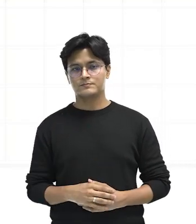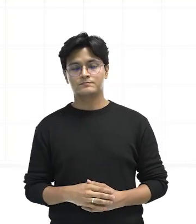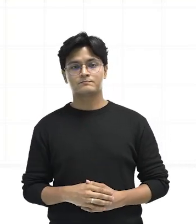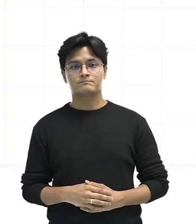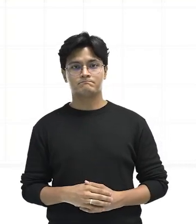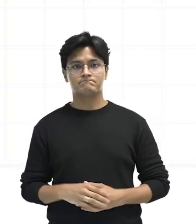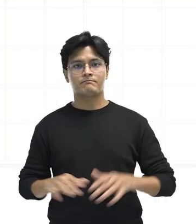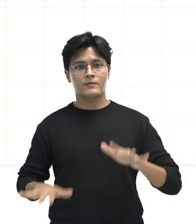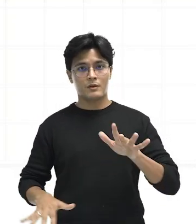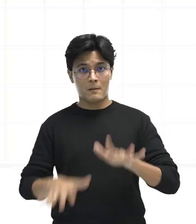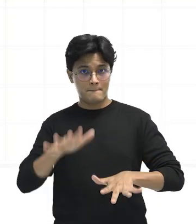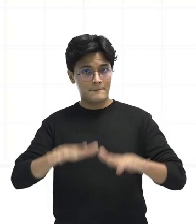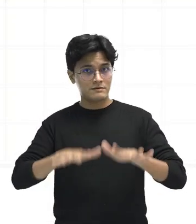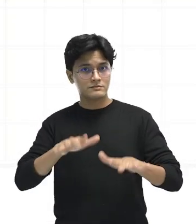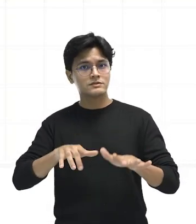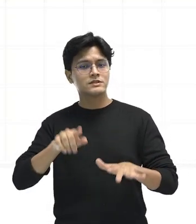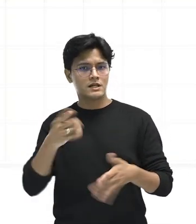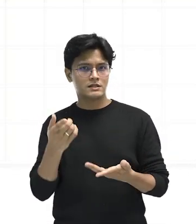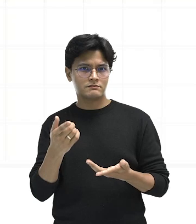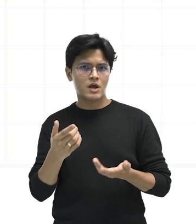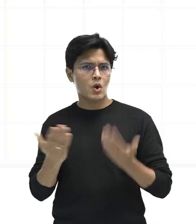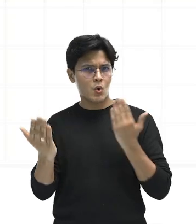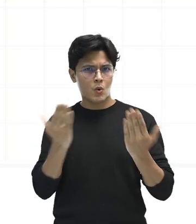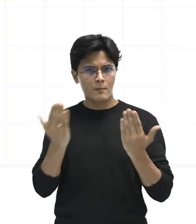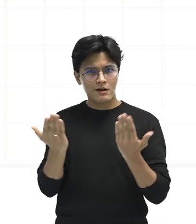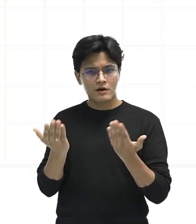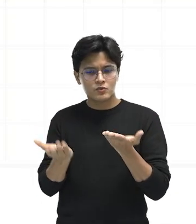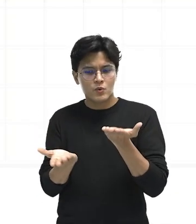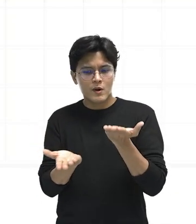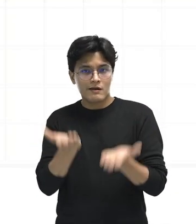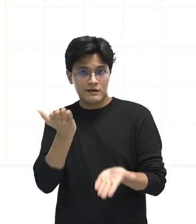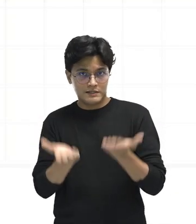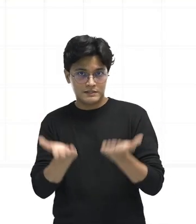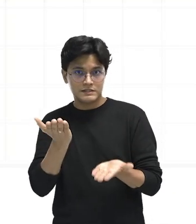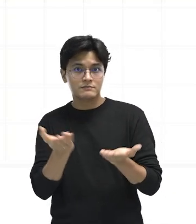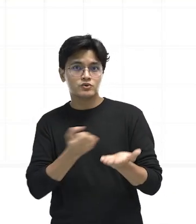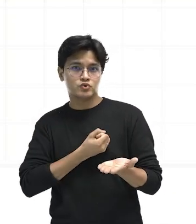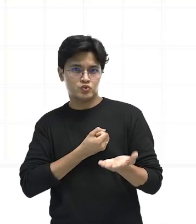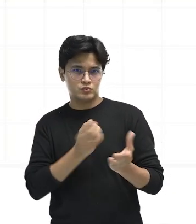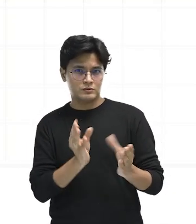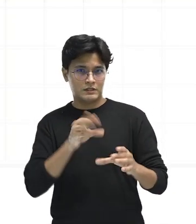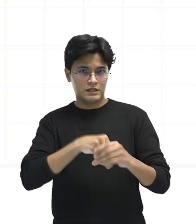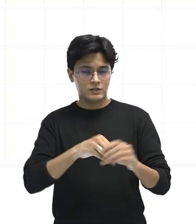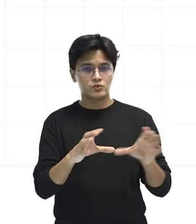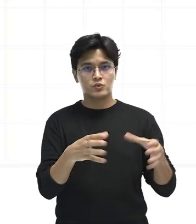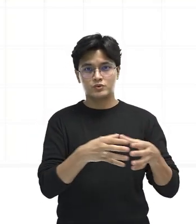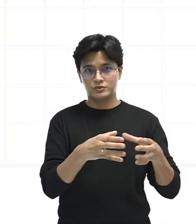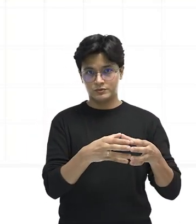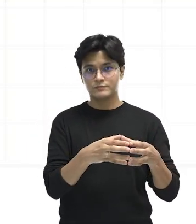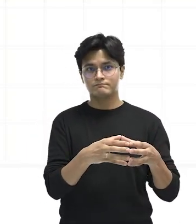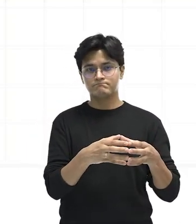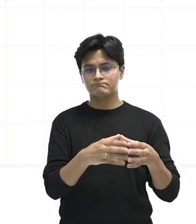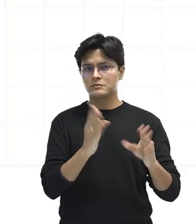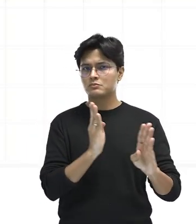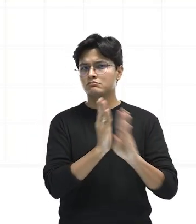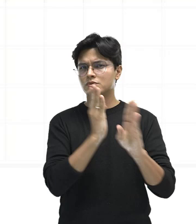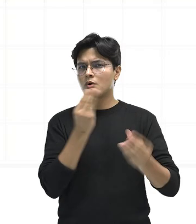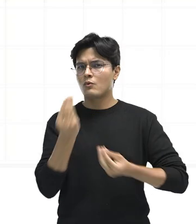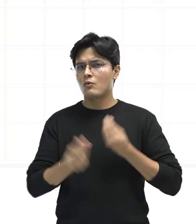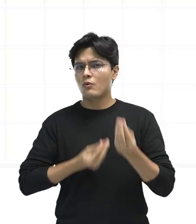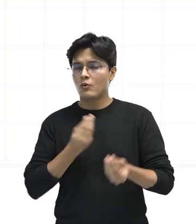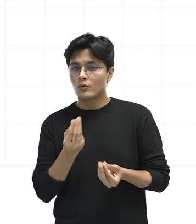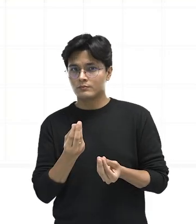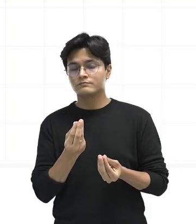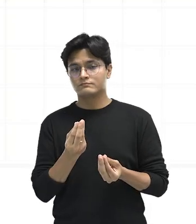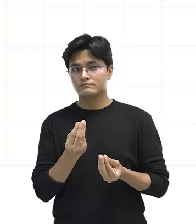A média é como um ponto de equilíbrio dos números em um conjunto. Para encontrá-la,